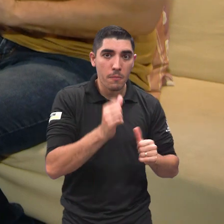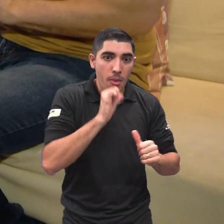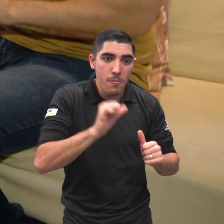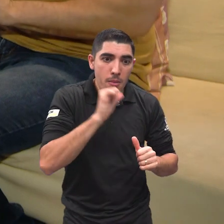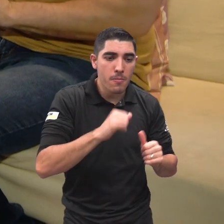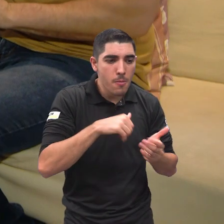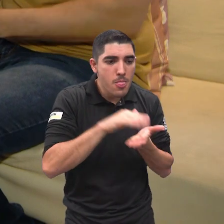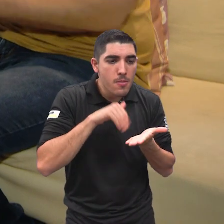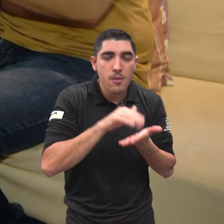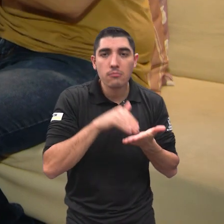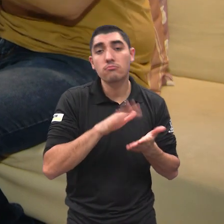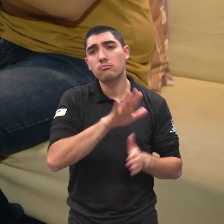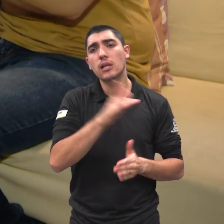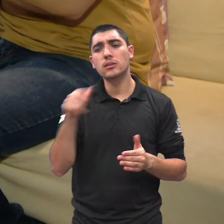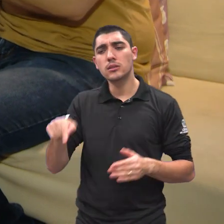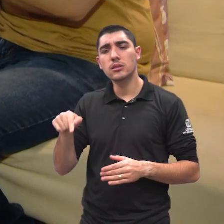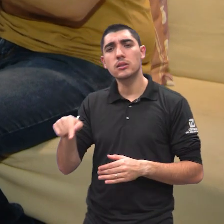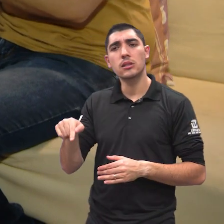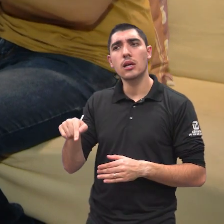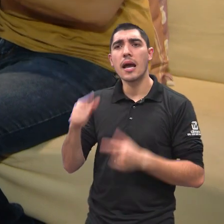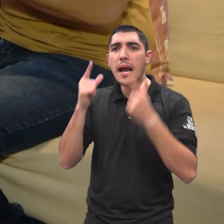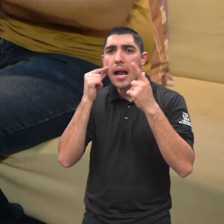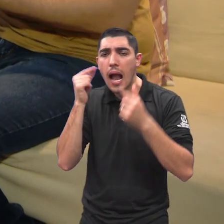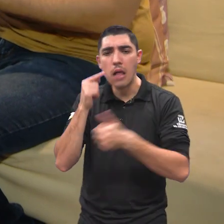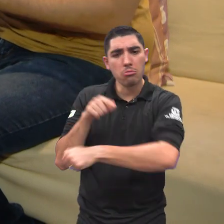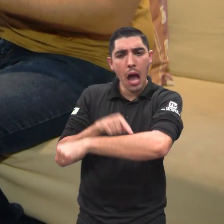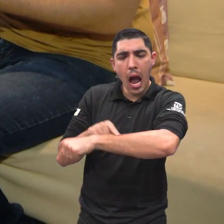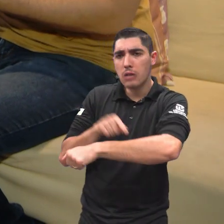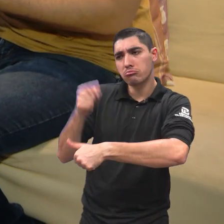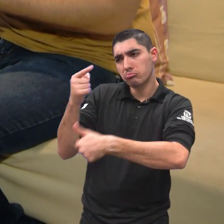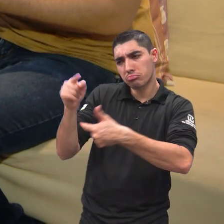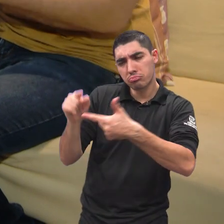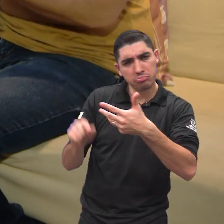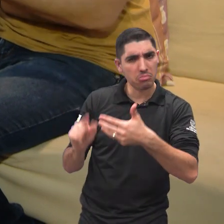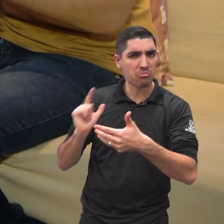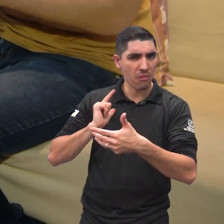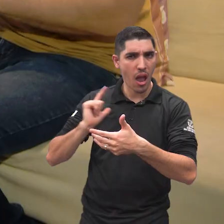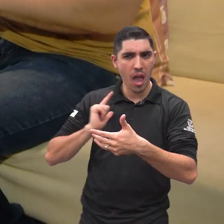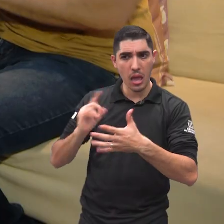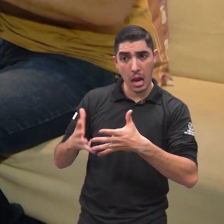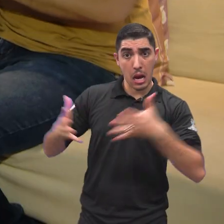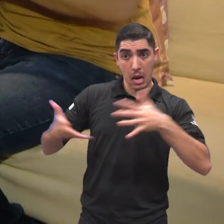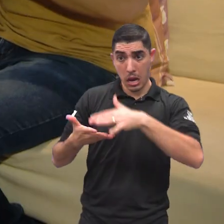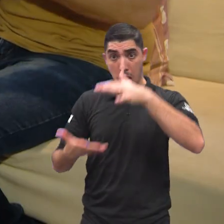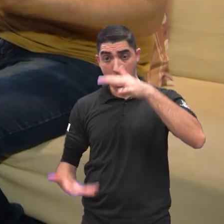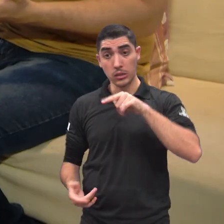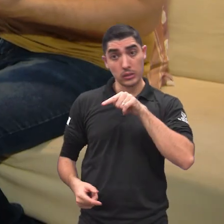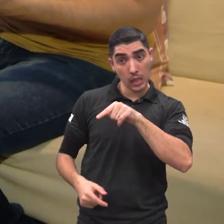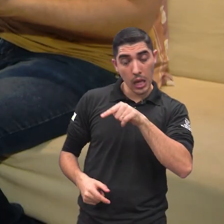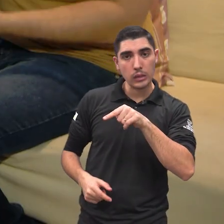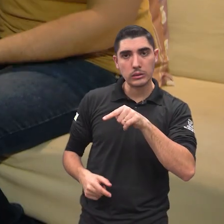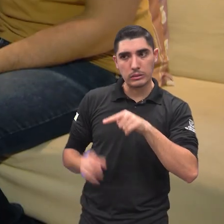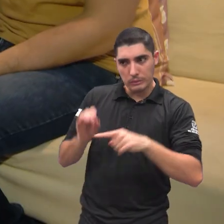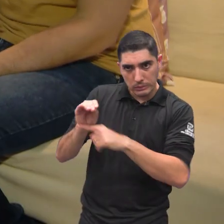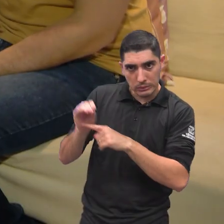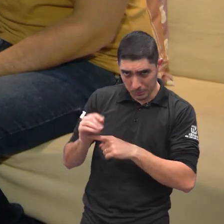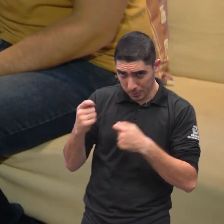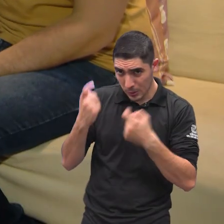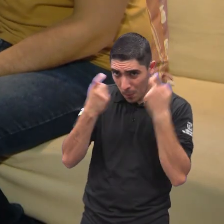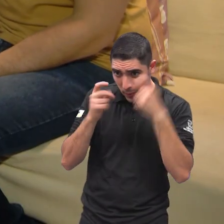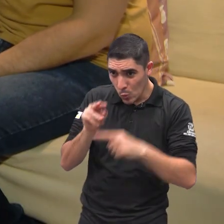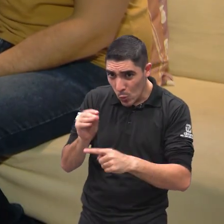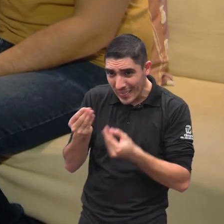às vezes tem essa resistência. E falando de Maine Coon ou outra raça de gato grande também, o Ragdoll, por exemplo, são enormes, essa preocupação